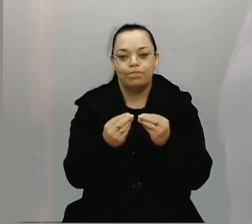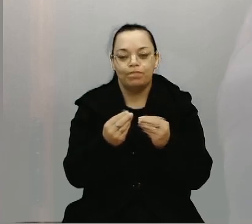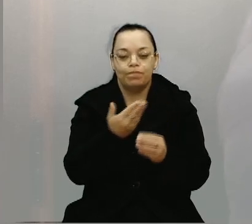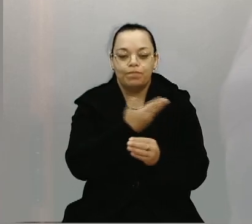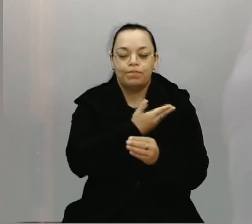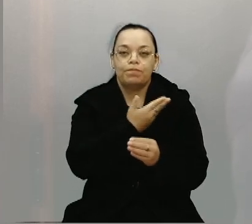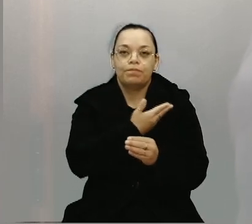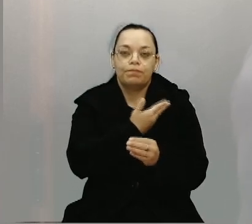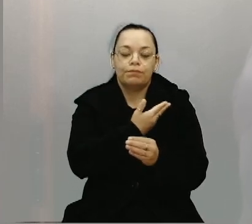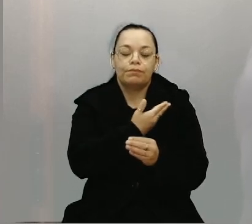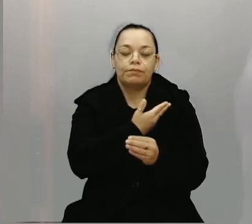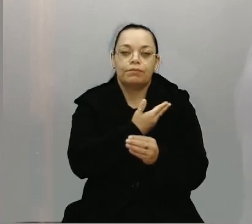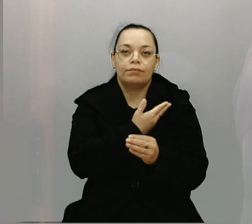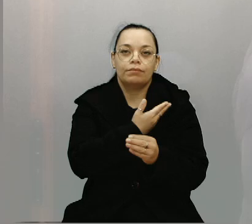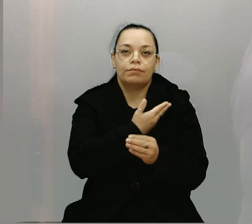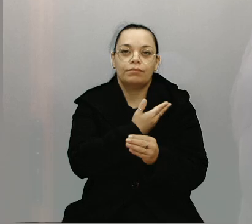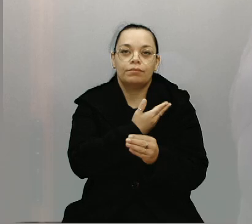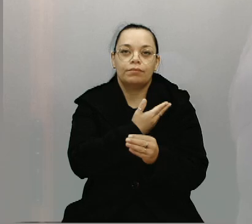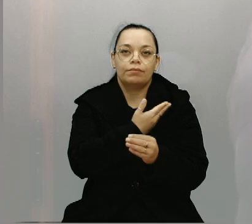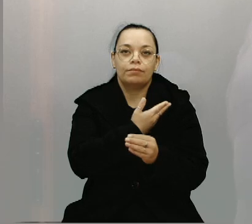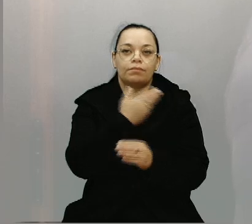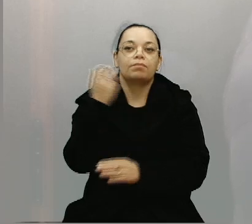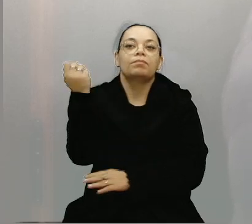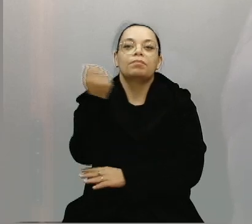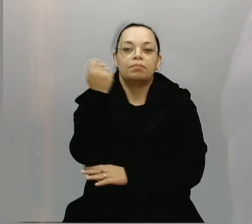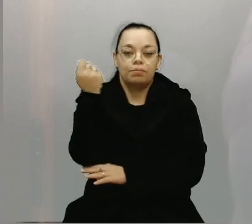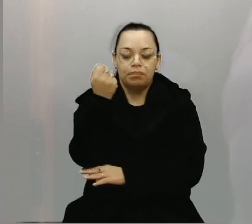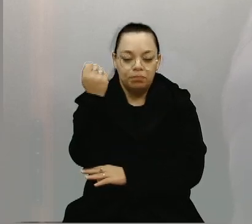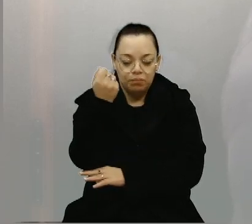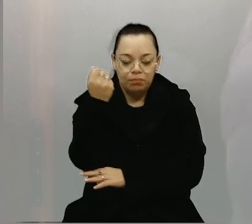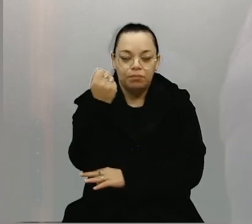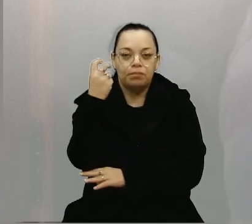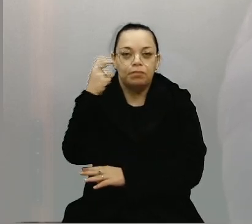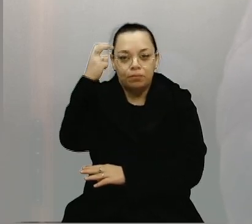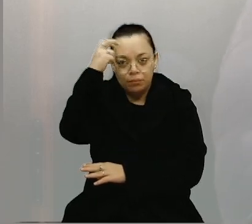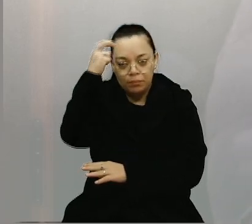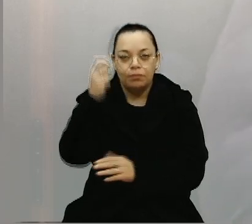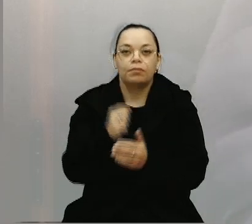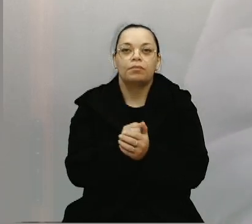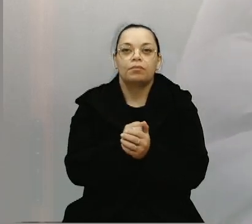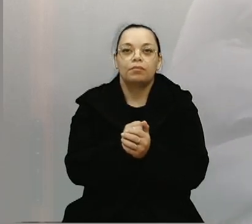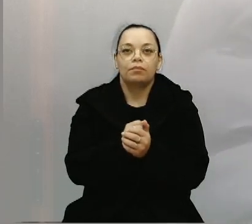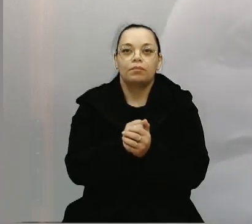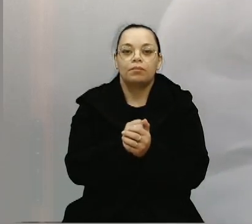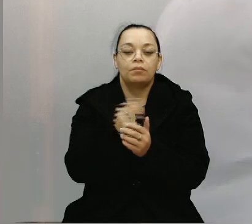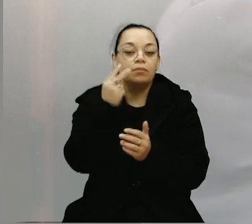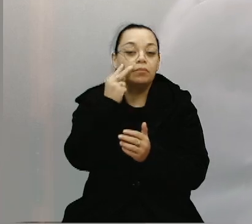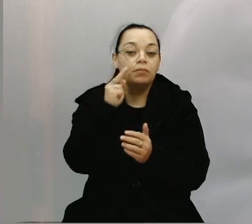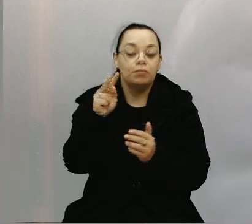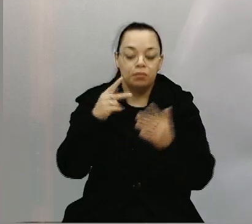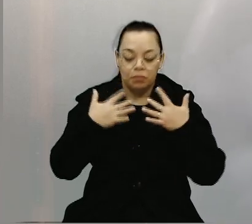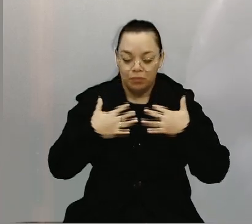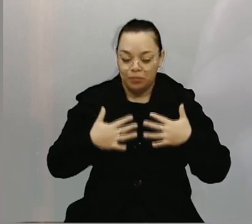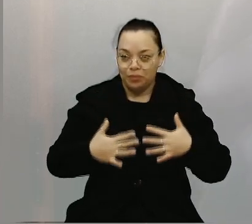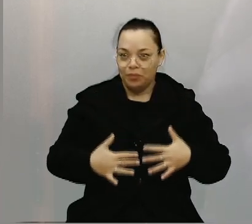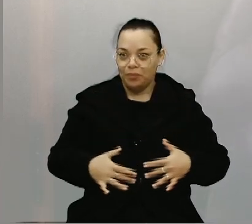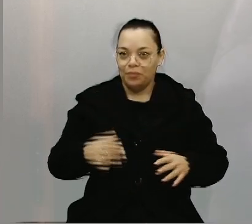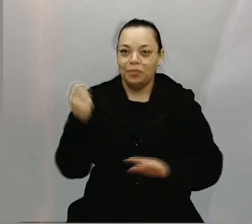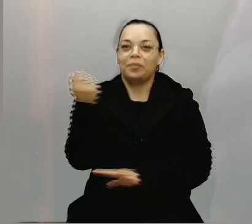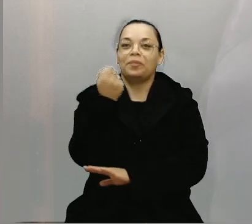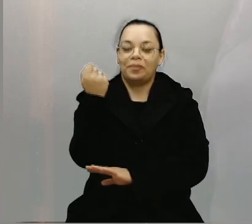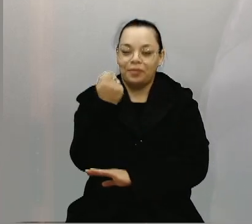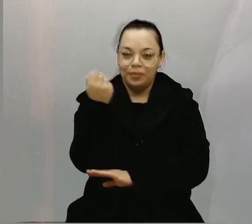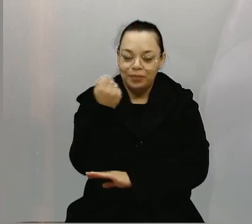amigo, como tradicionalista, que sempre, em qualquer lugar, se via o cara trajado, né? Sempre esteve lá